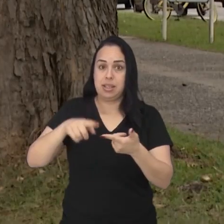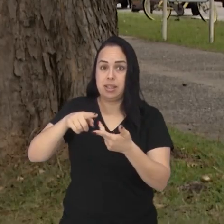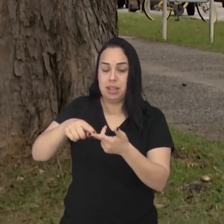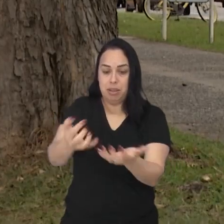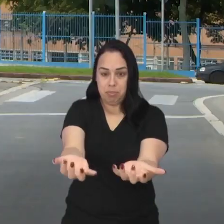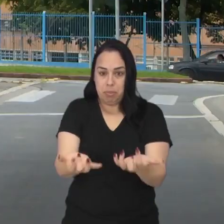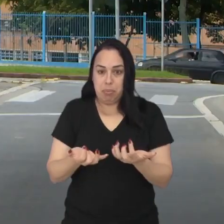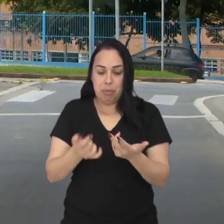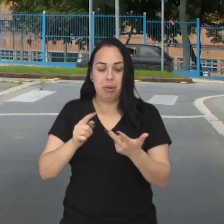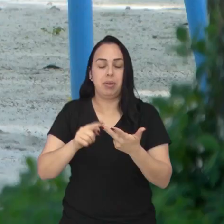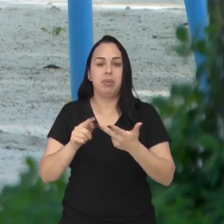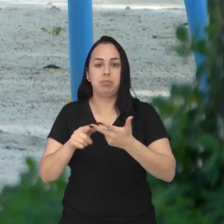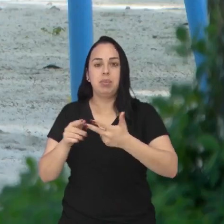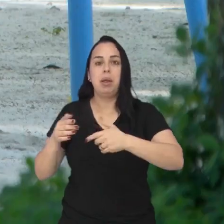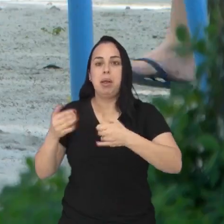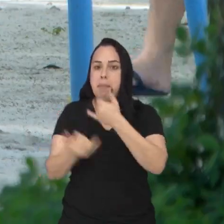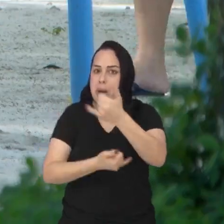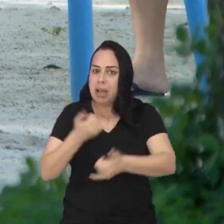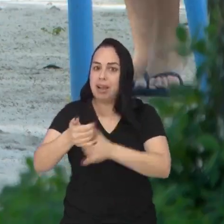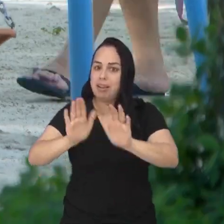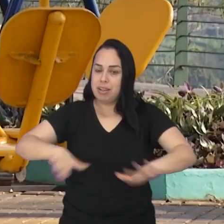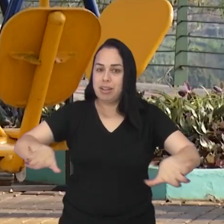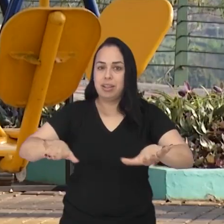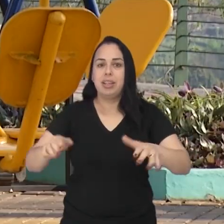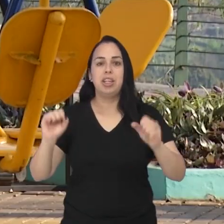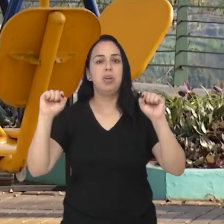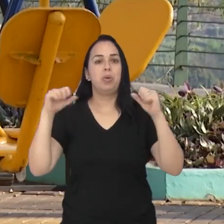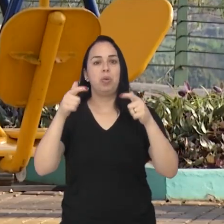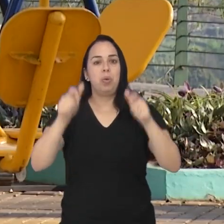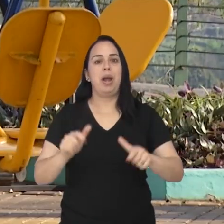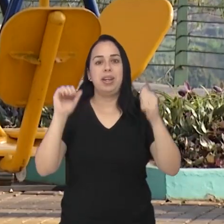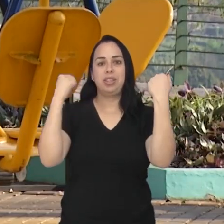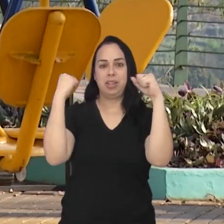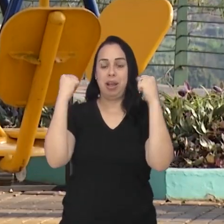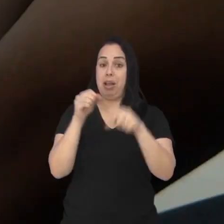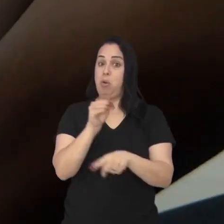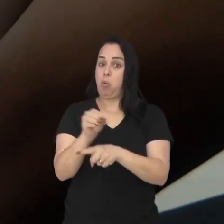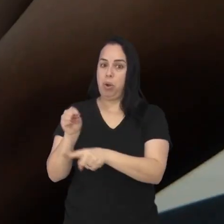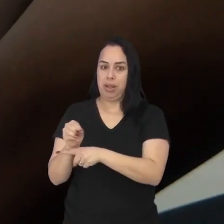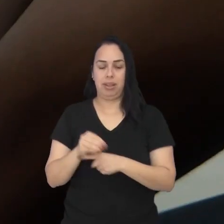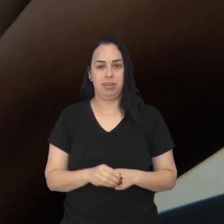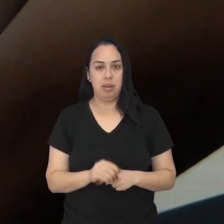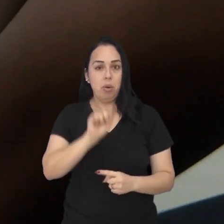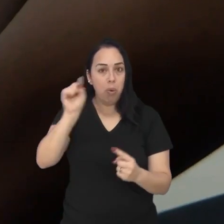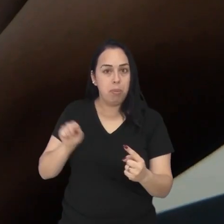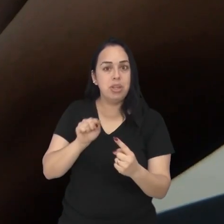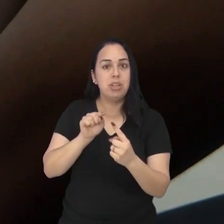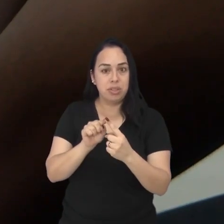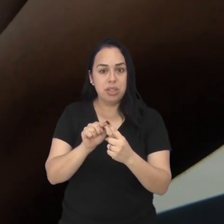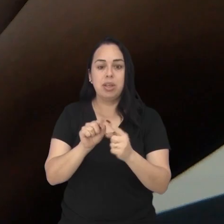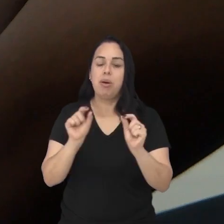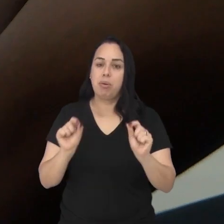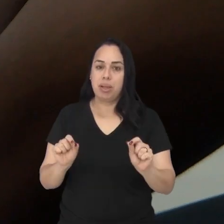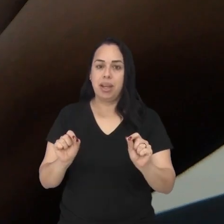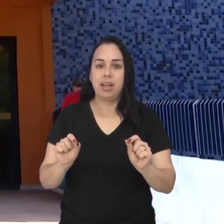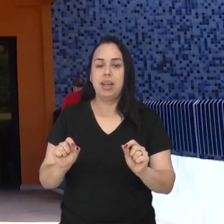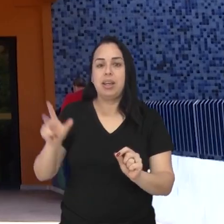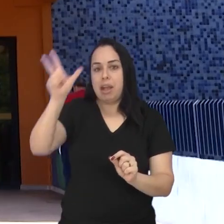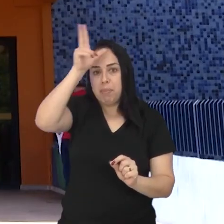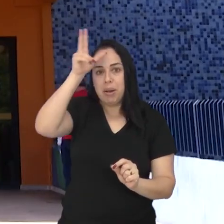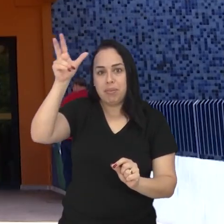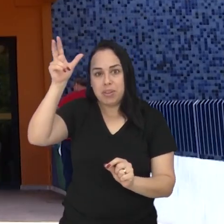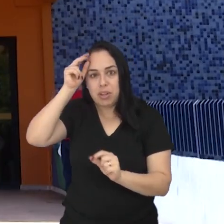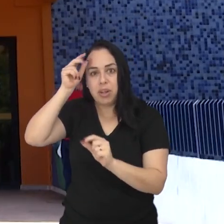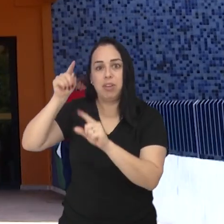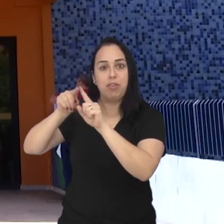canteiros centrais, rotatórias, parques infantis e áreas de ginástica e lazer. Uma das metas do projeto é contar com o apoio